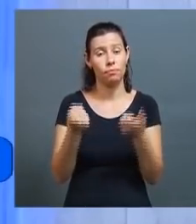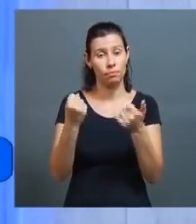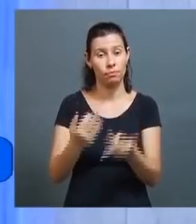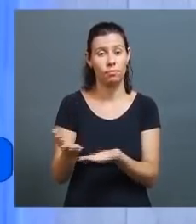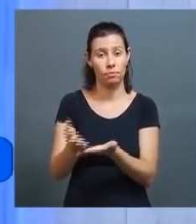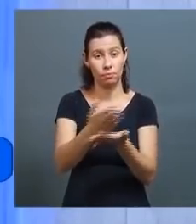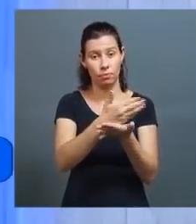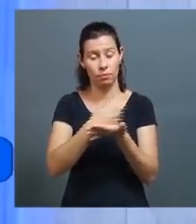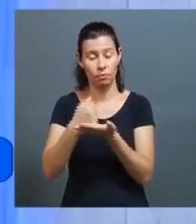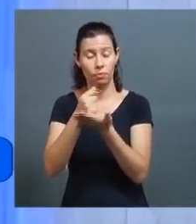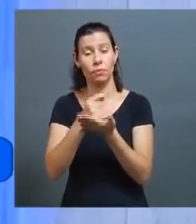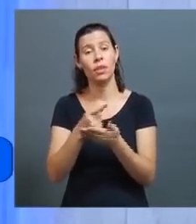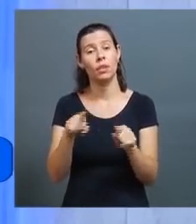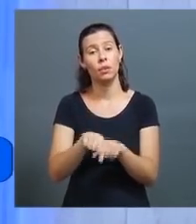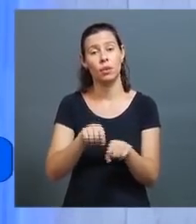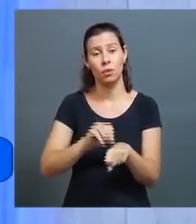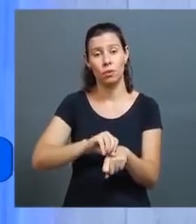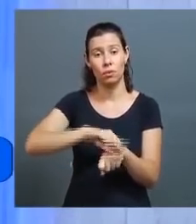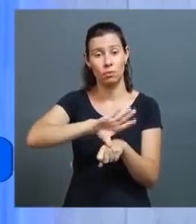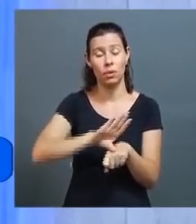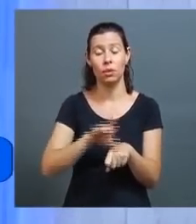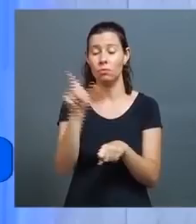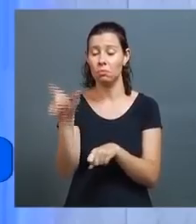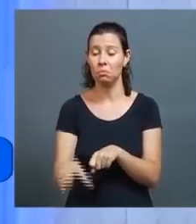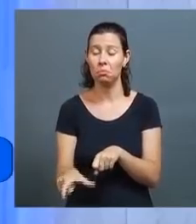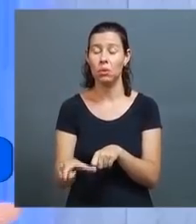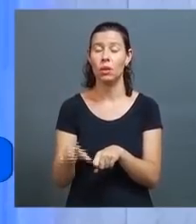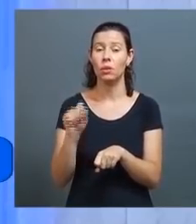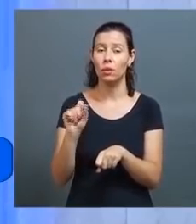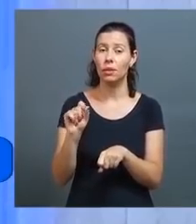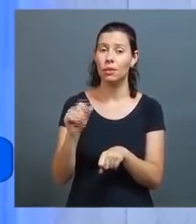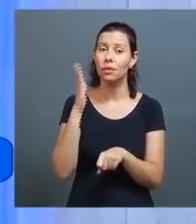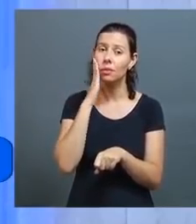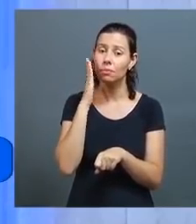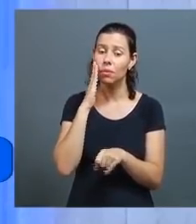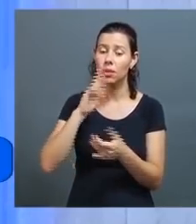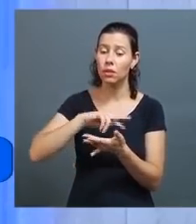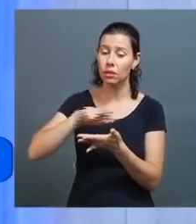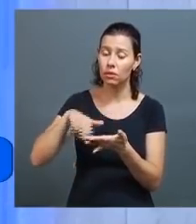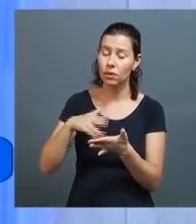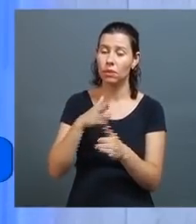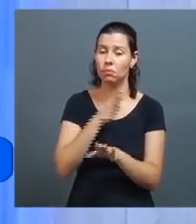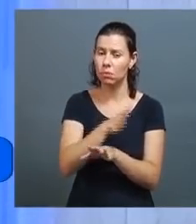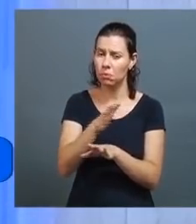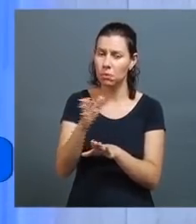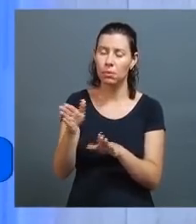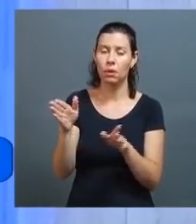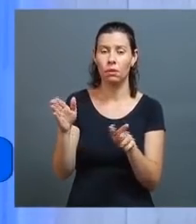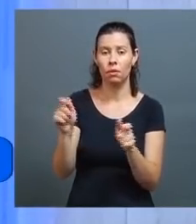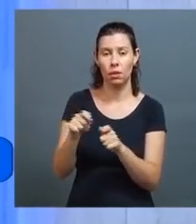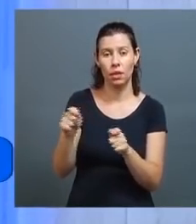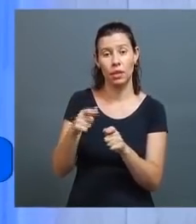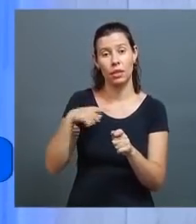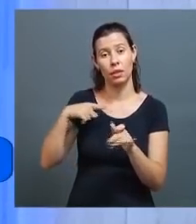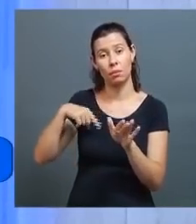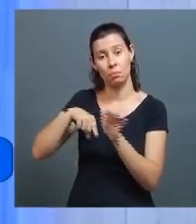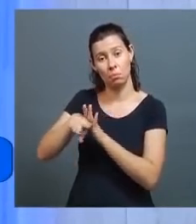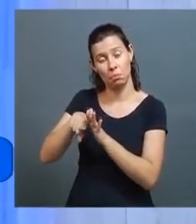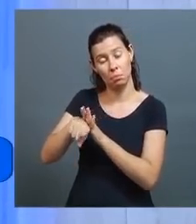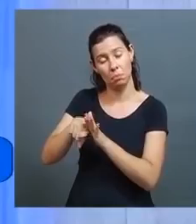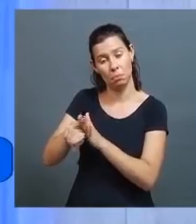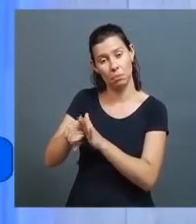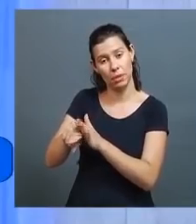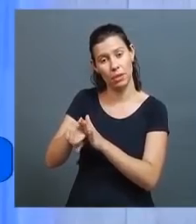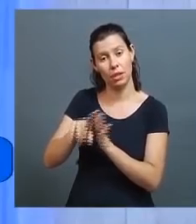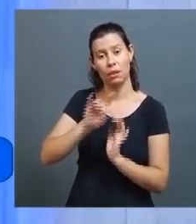ter conhecimento desse sujeito dentro dessas diferentes dimensões. E aí é uma pesquisa, né? Toda,